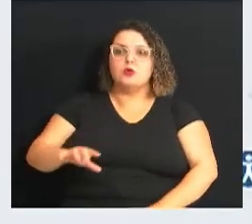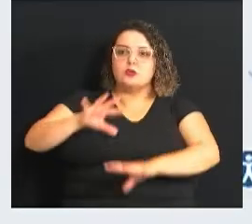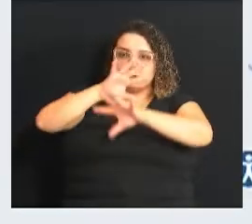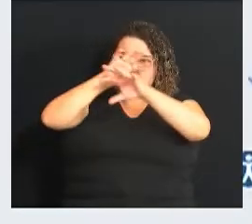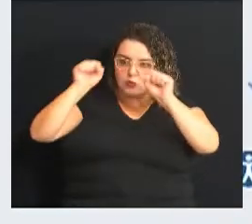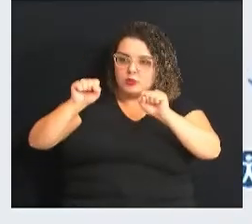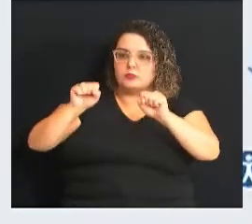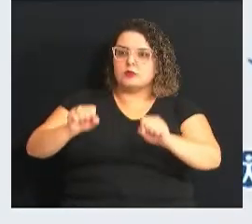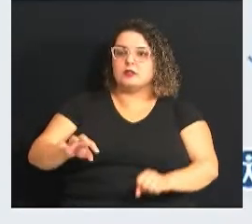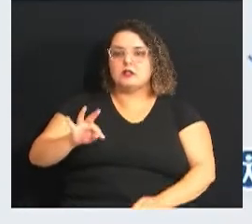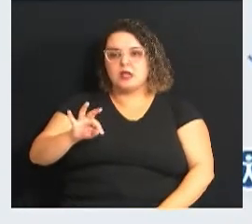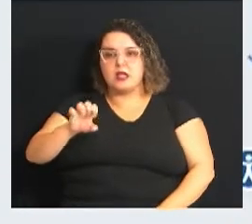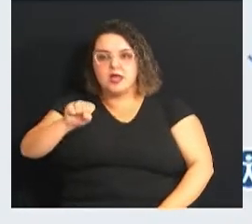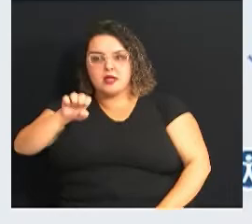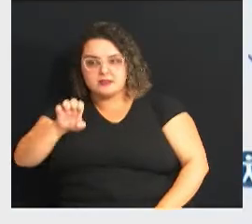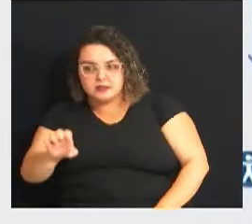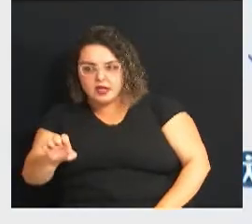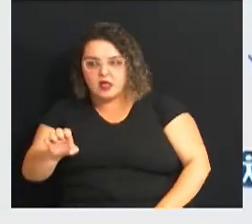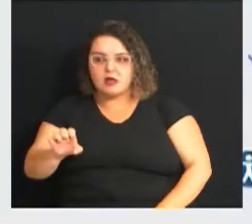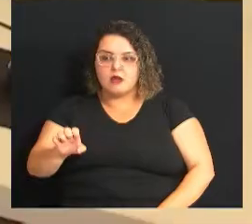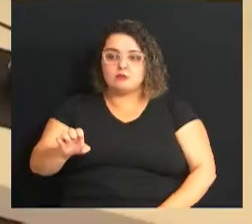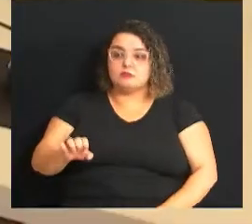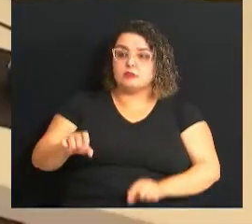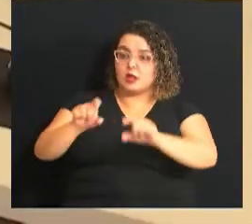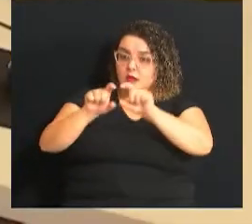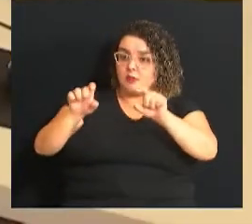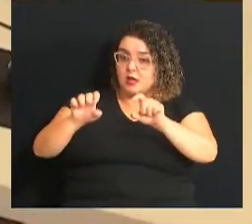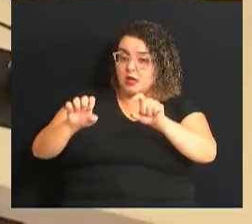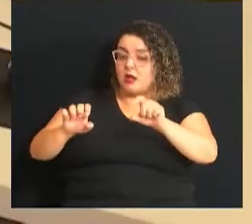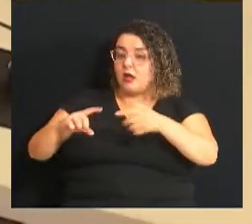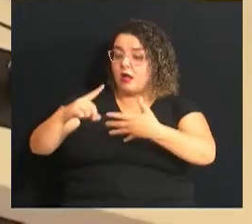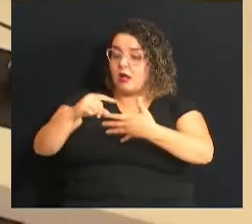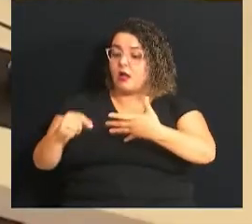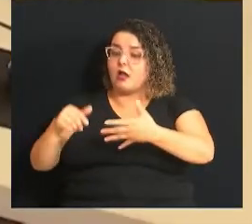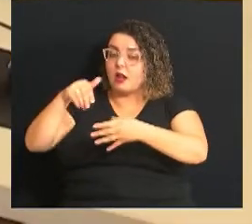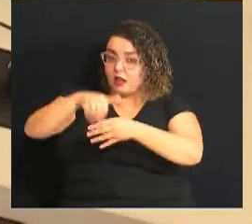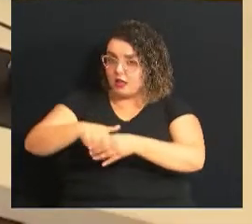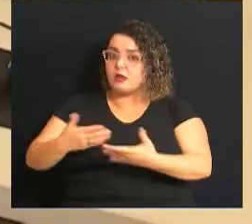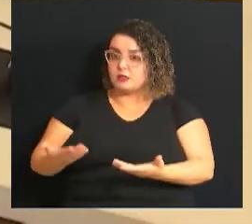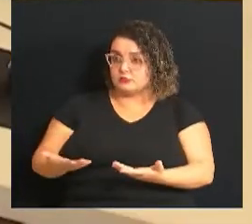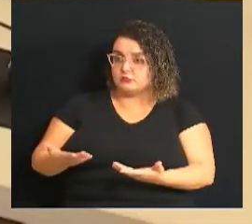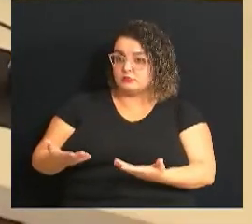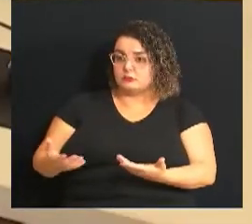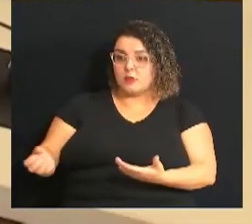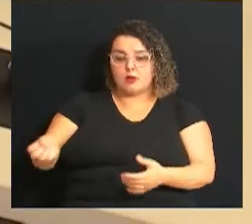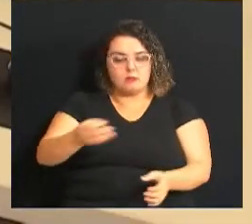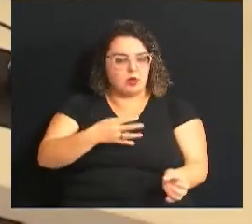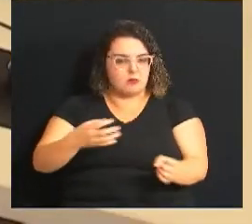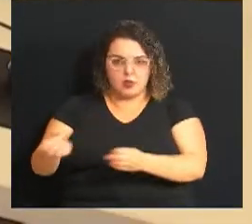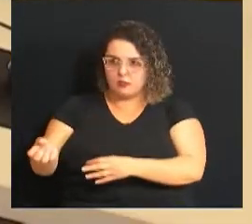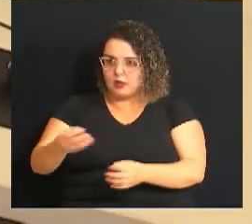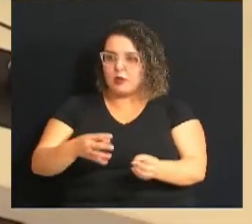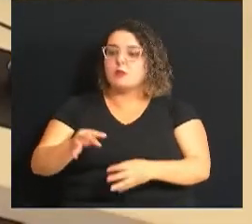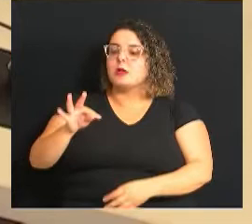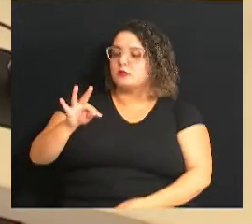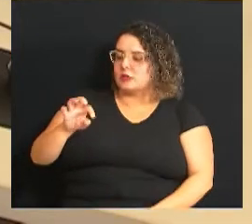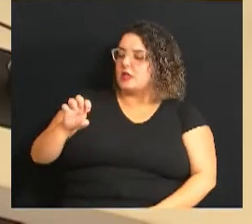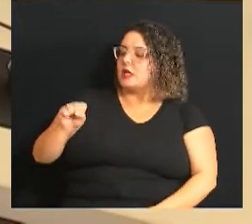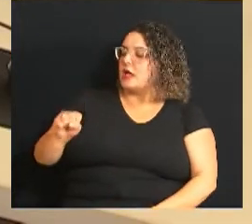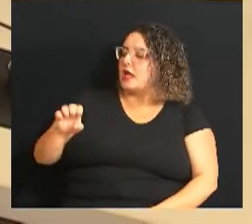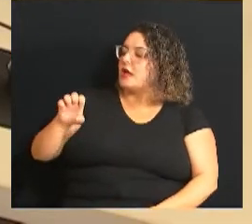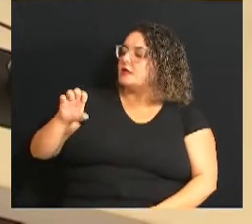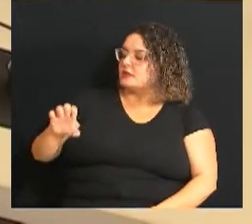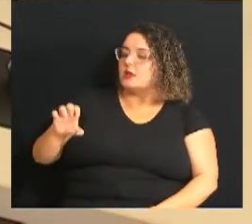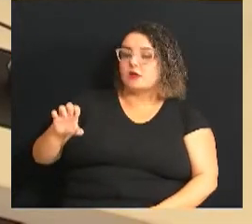TSE, e ir na aba Eleições. Esses dados são atualizados automaticamente pelo TSE, com base